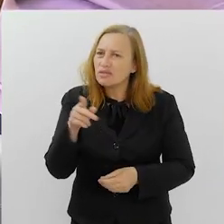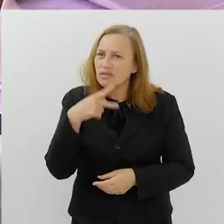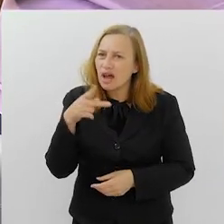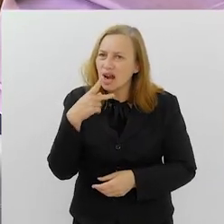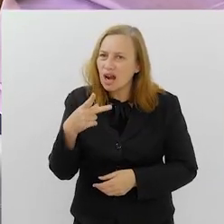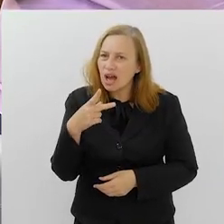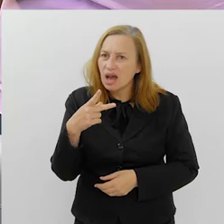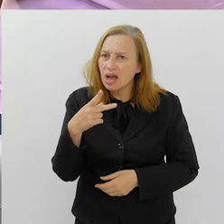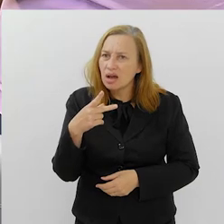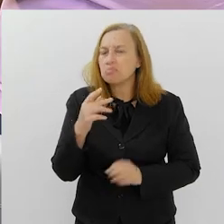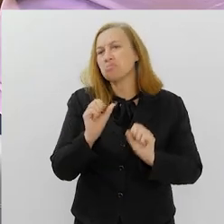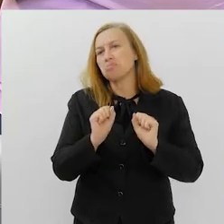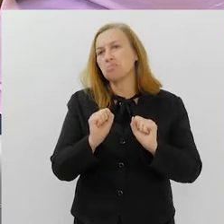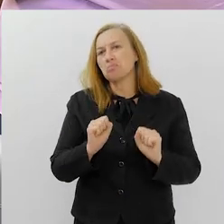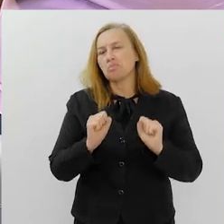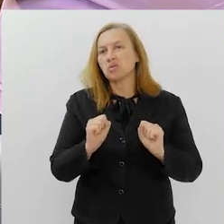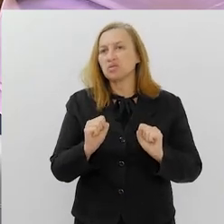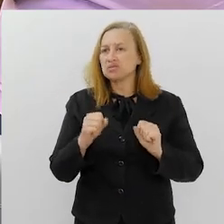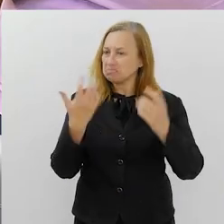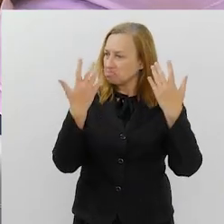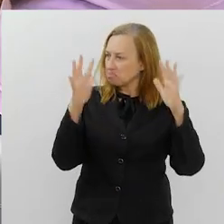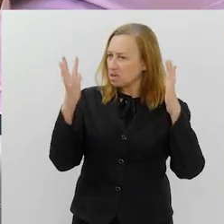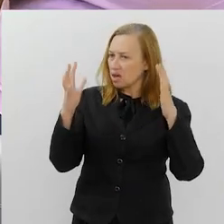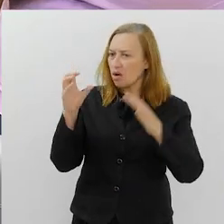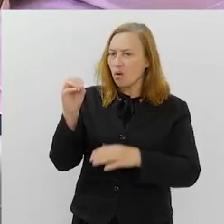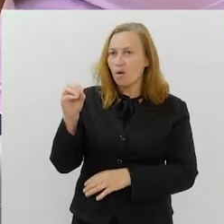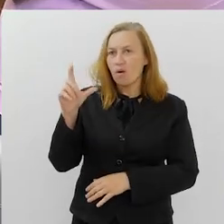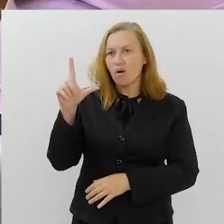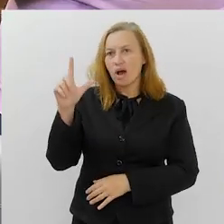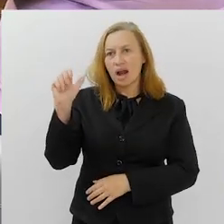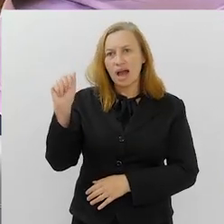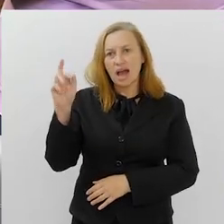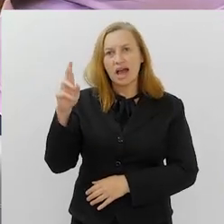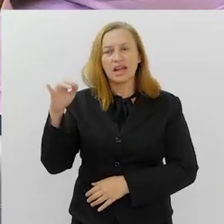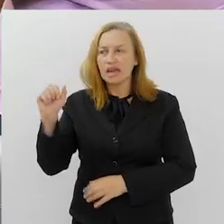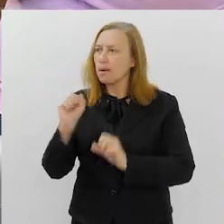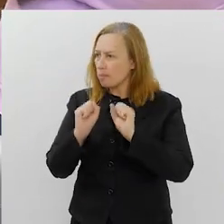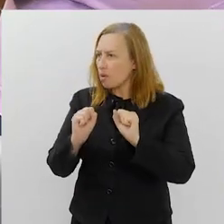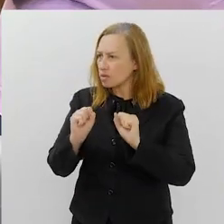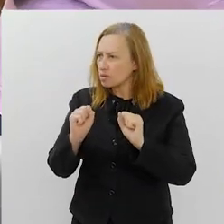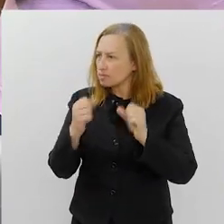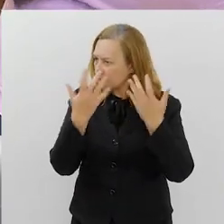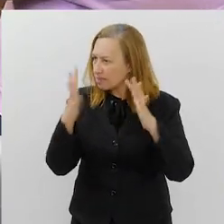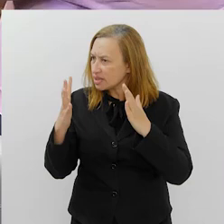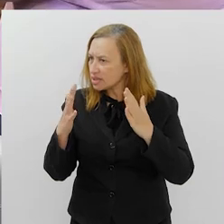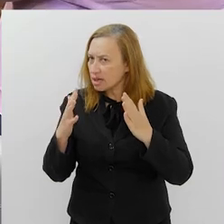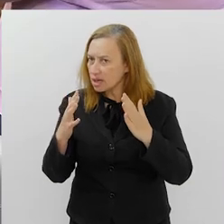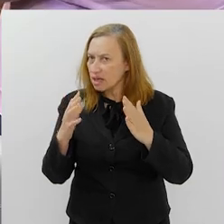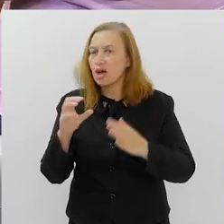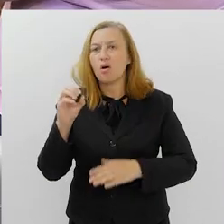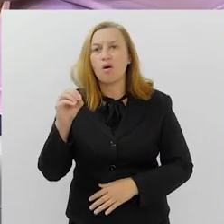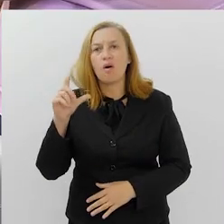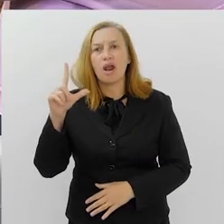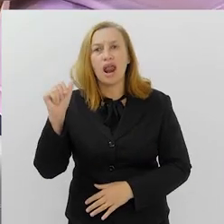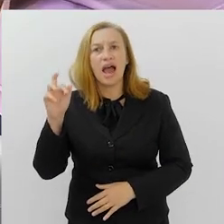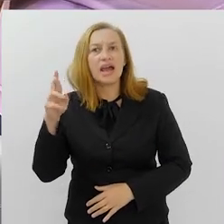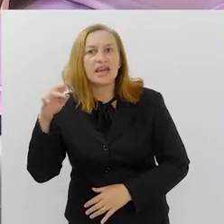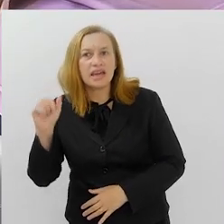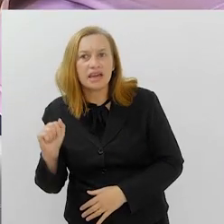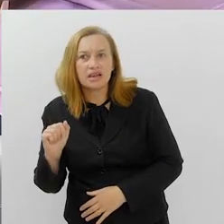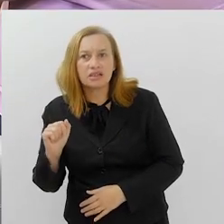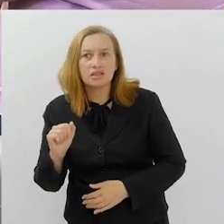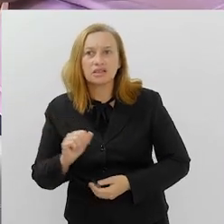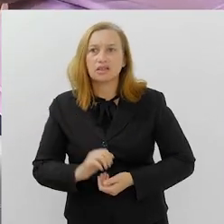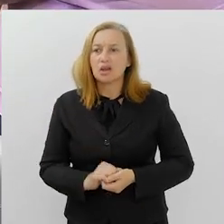falou, eu poderia fazer um elogio à Olaria. Uhum. À vontade. Porque o planejamento da Olaria,